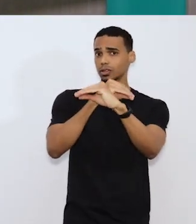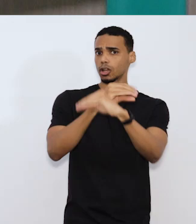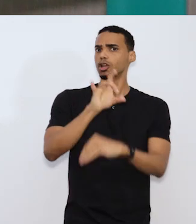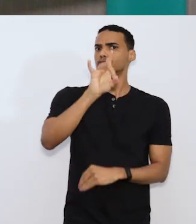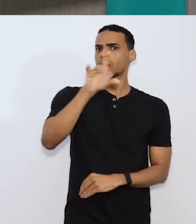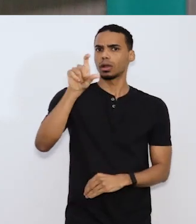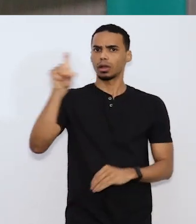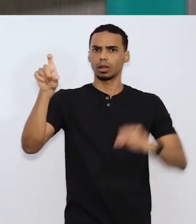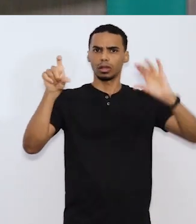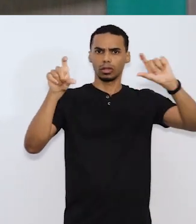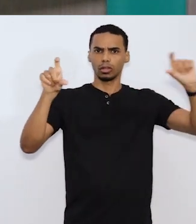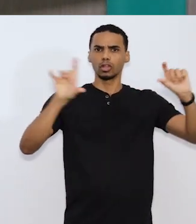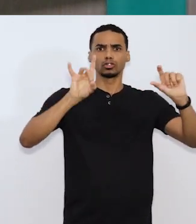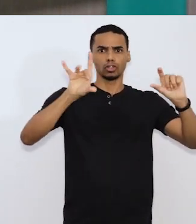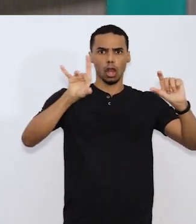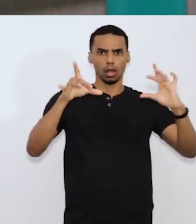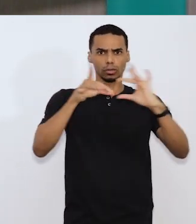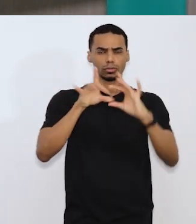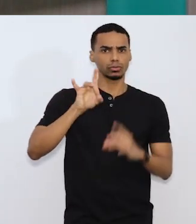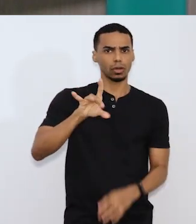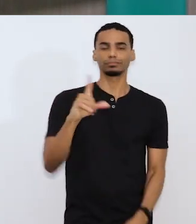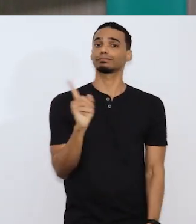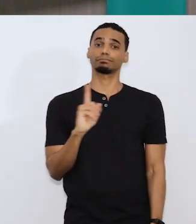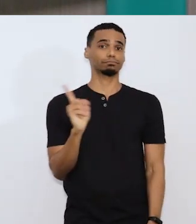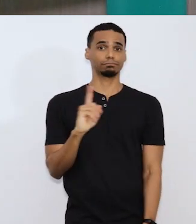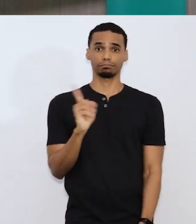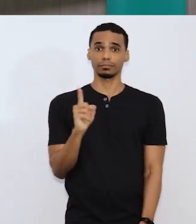ligar orações, professora Viviane? Não. Essa